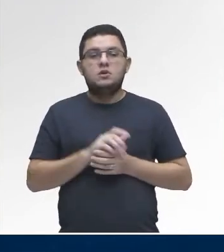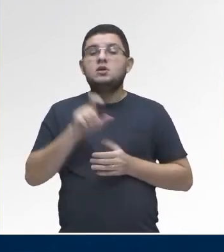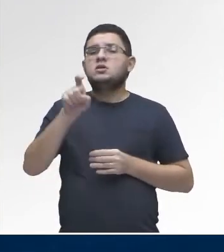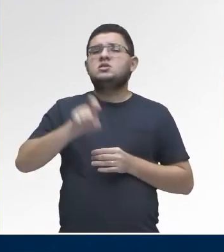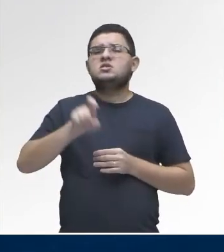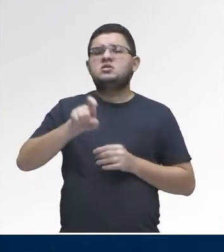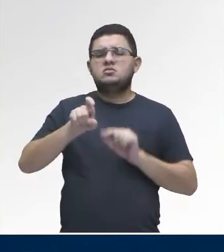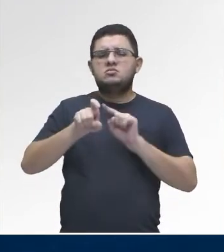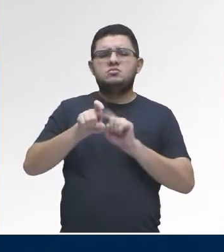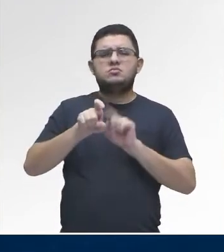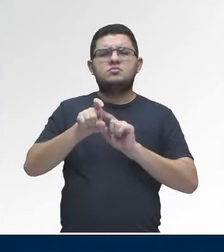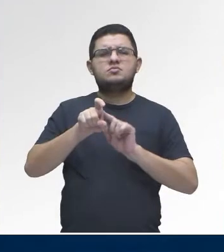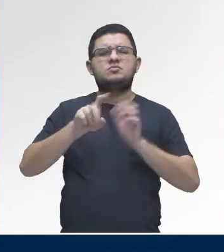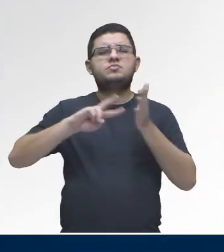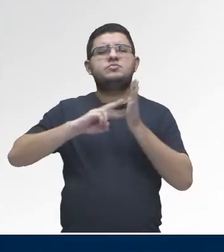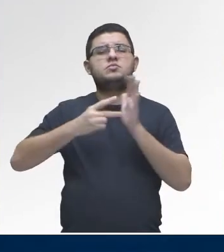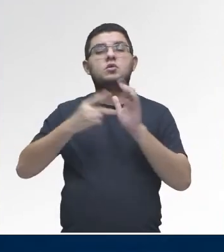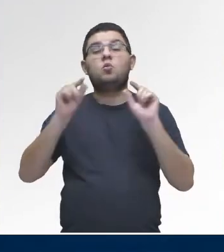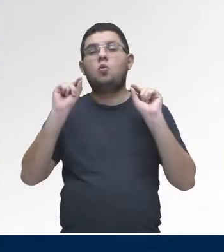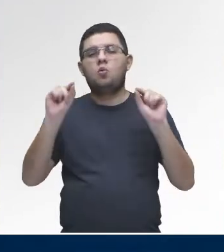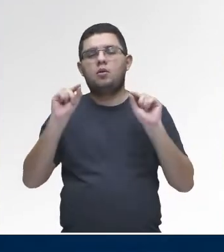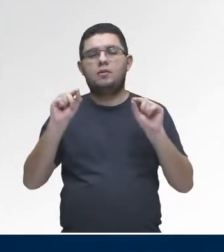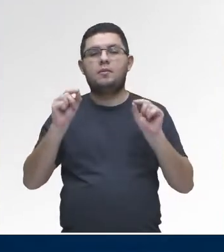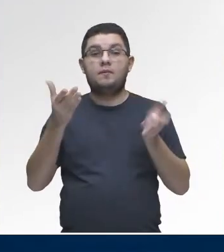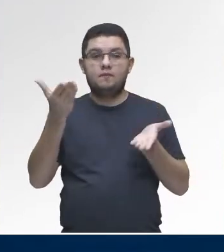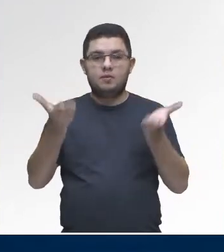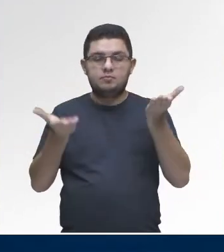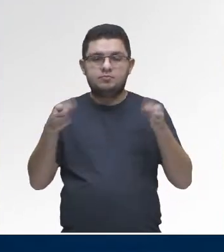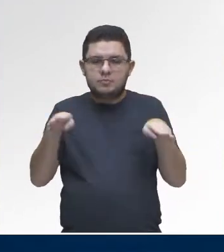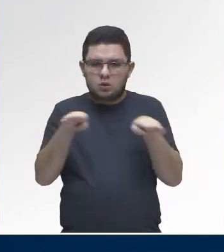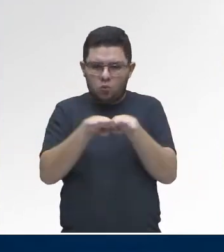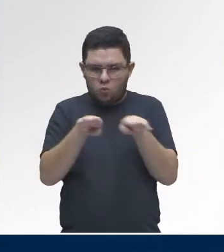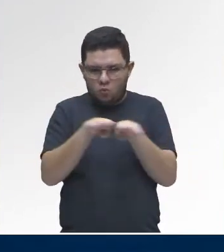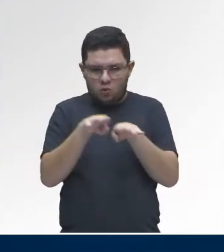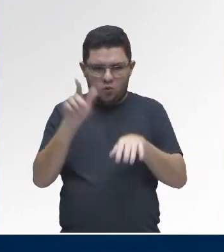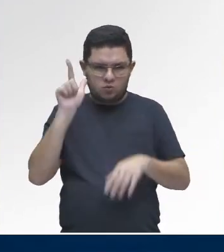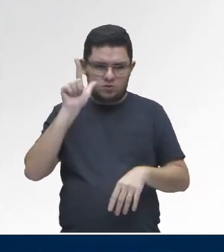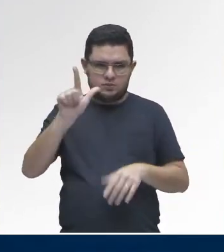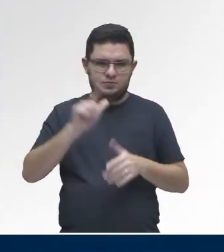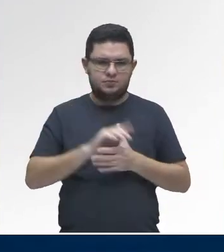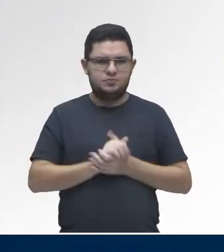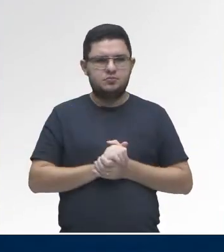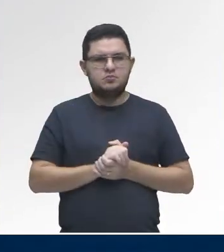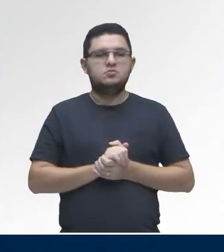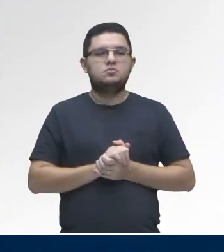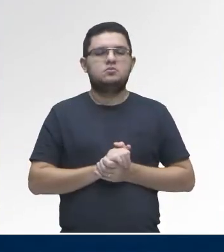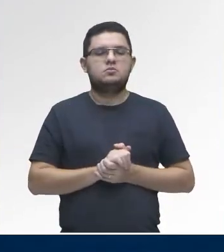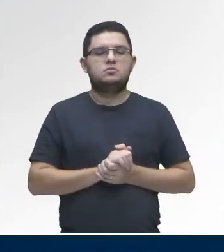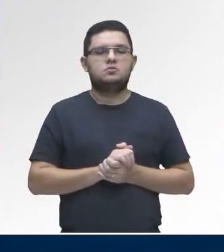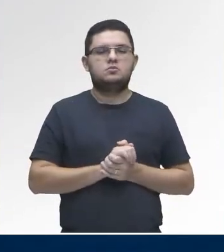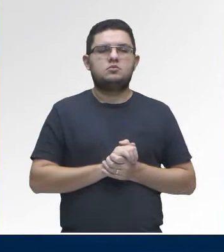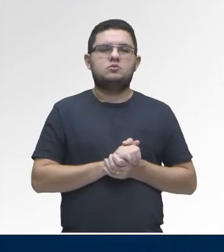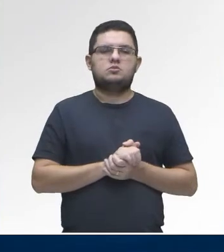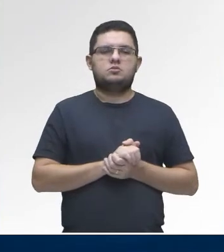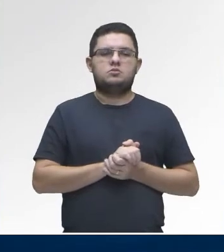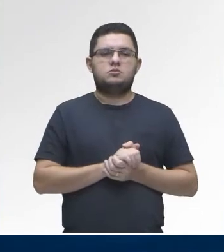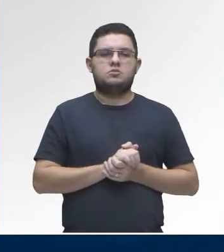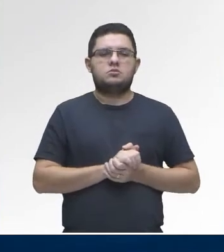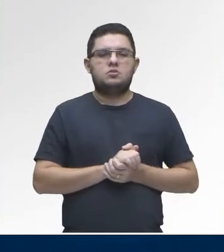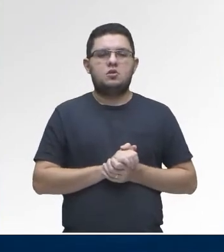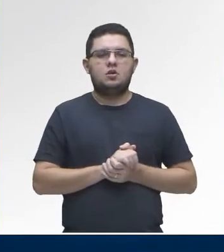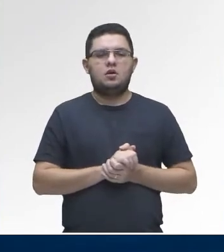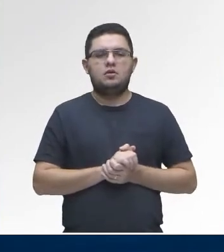né? Para que essa balança fique equilibrada. Vamos então verificar. A gente termina o nosso vídeo com